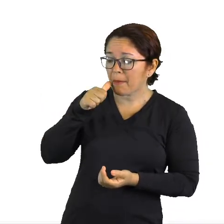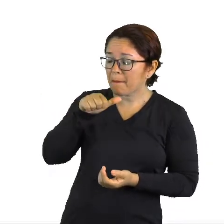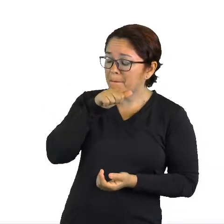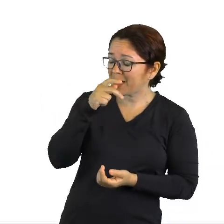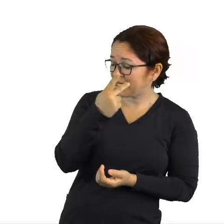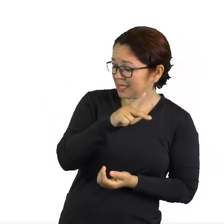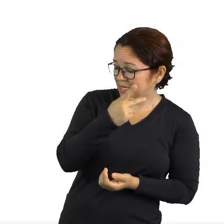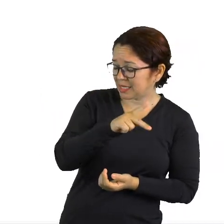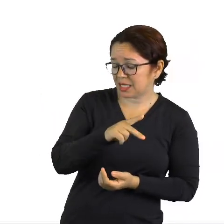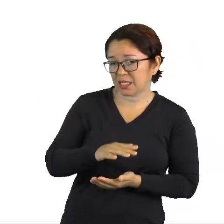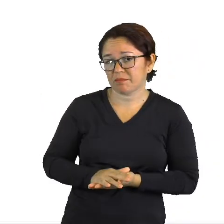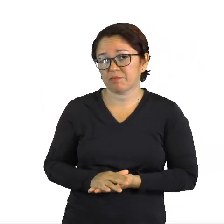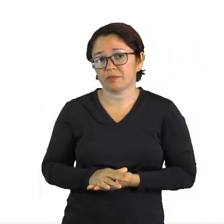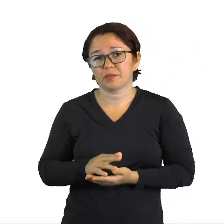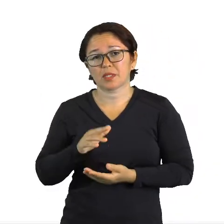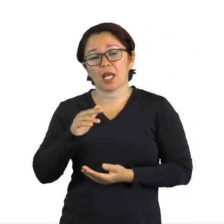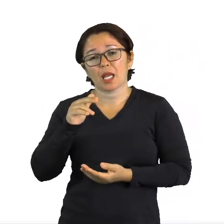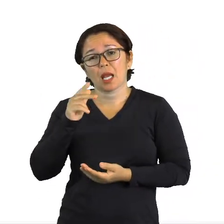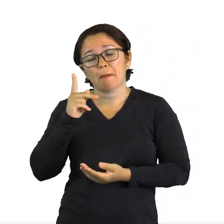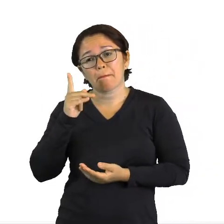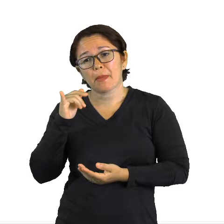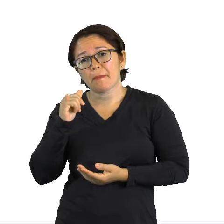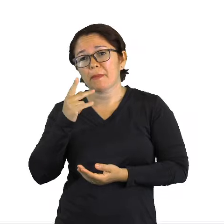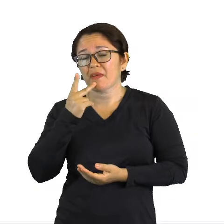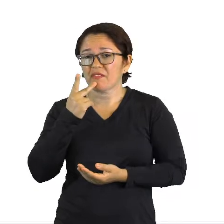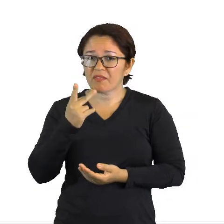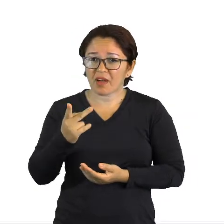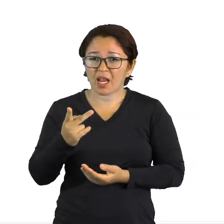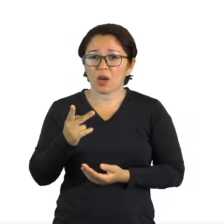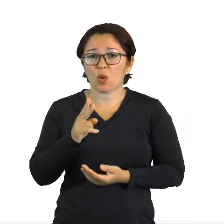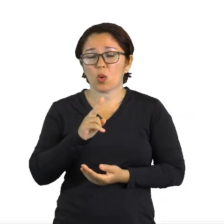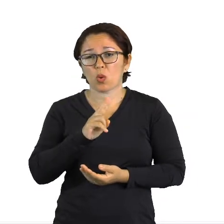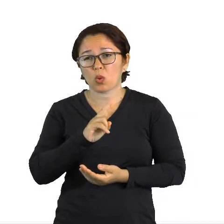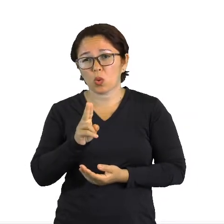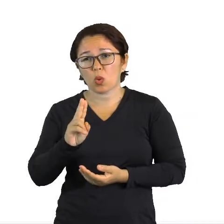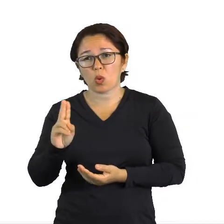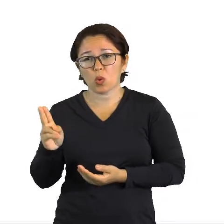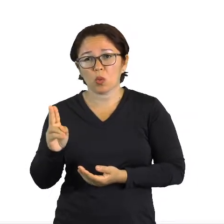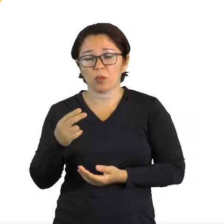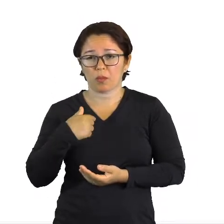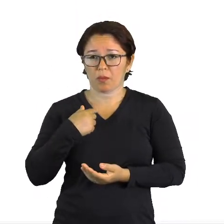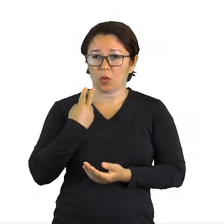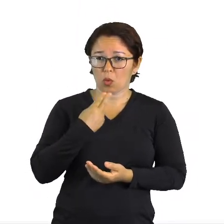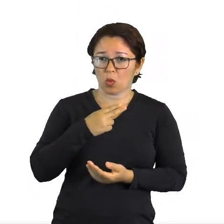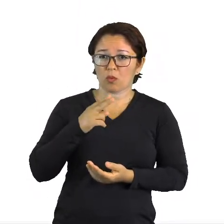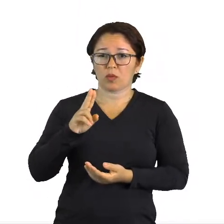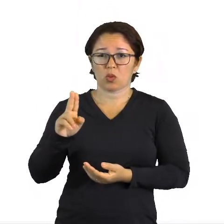que Serafina e Severina eram nomes muito bonitos para 2 irmãs.